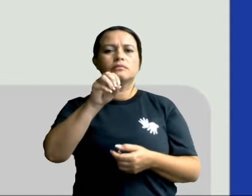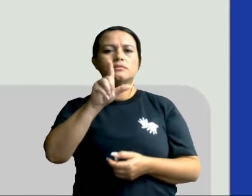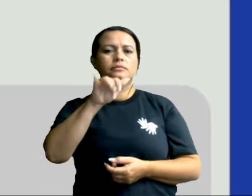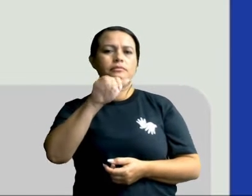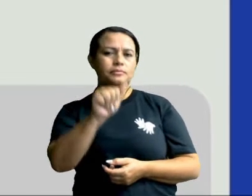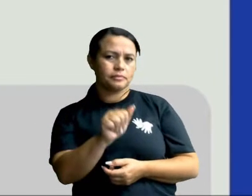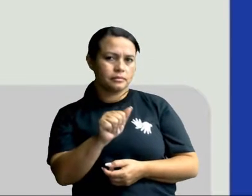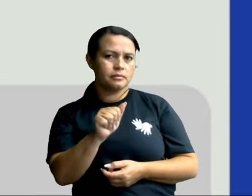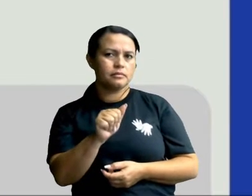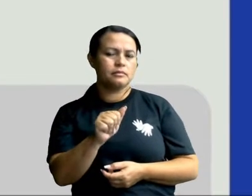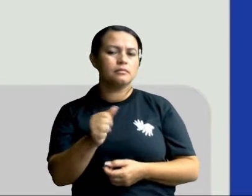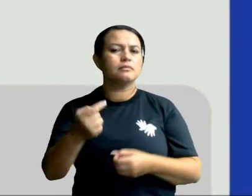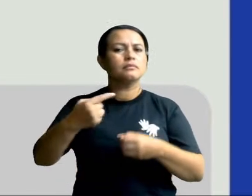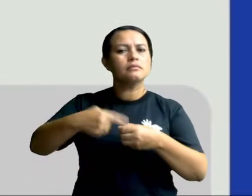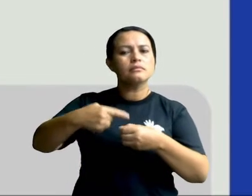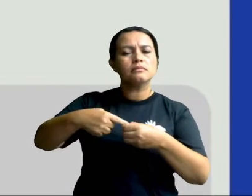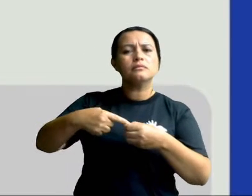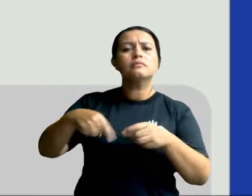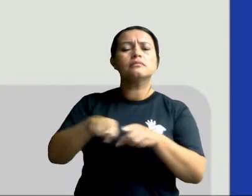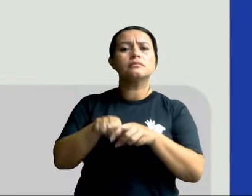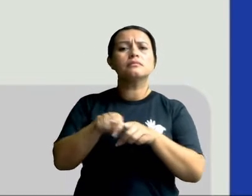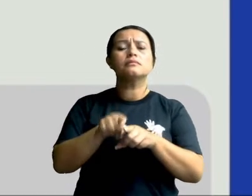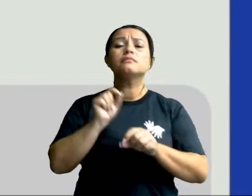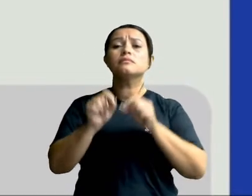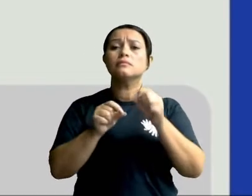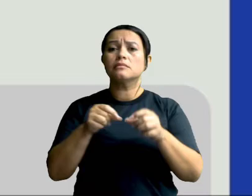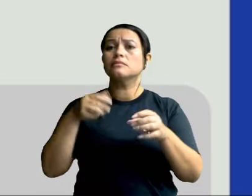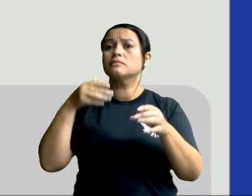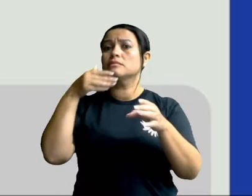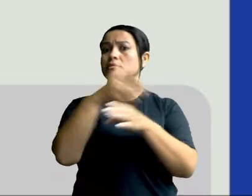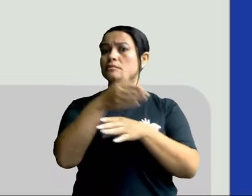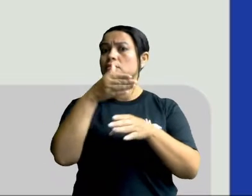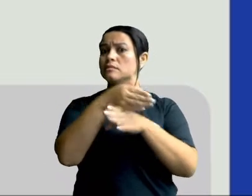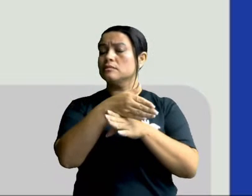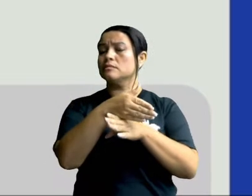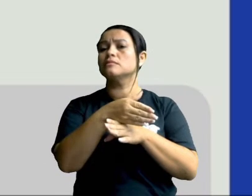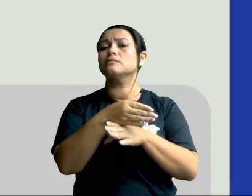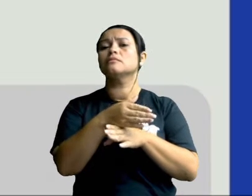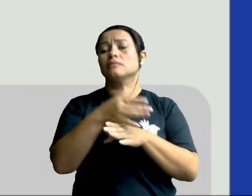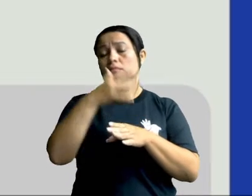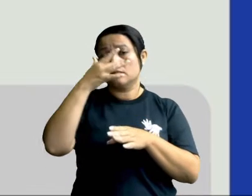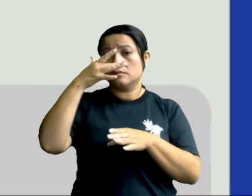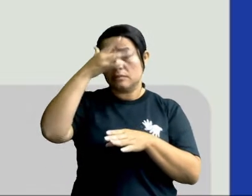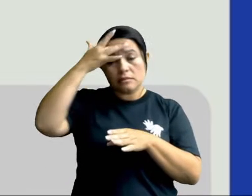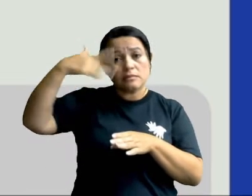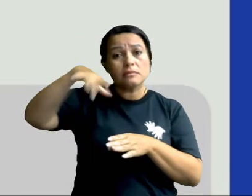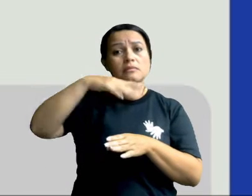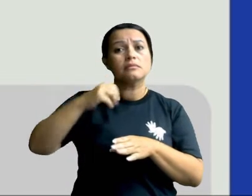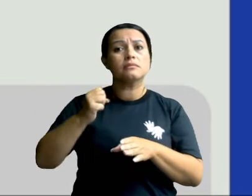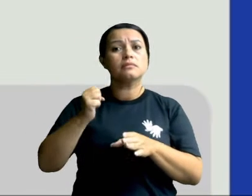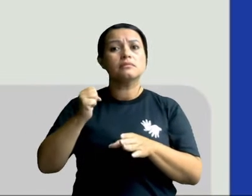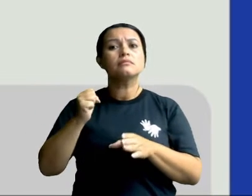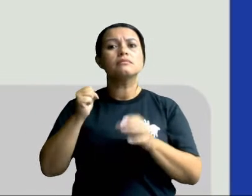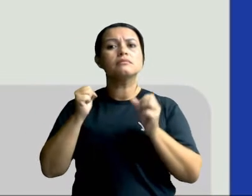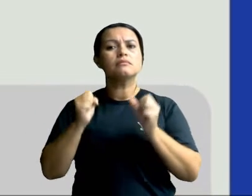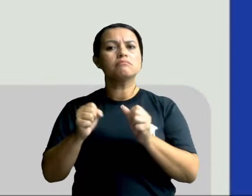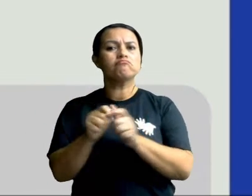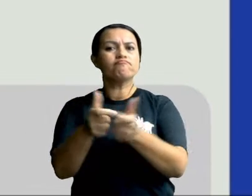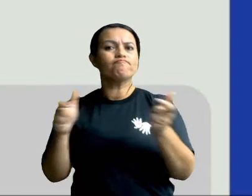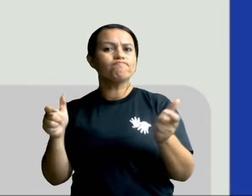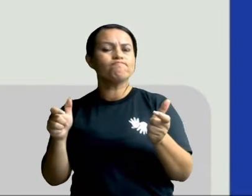Interior, no Tibete, que foram ocupadas por grandes potências